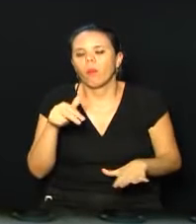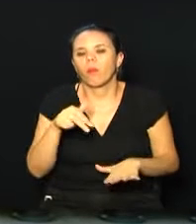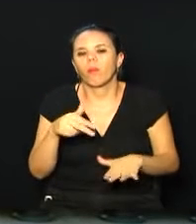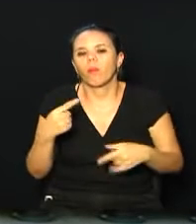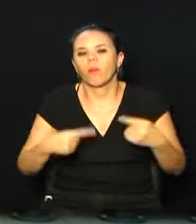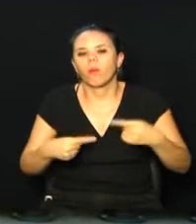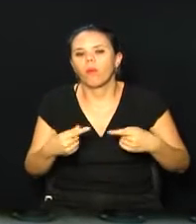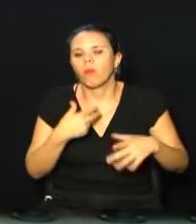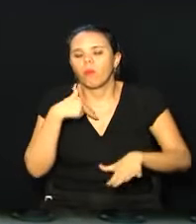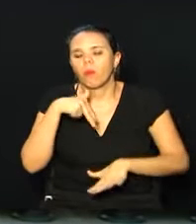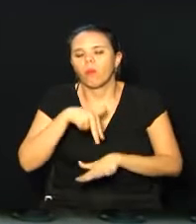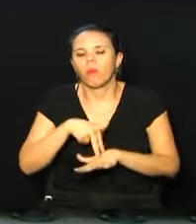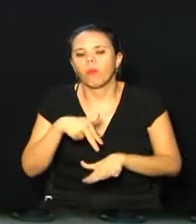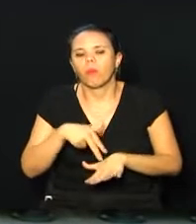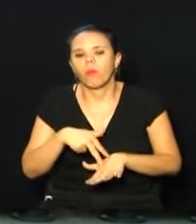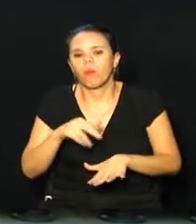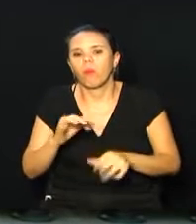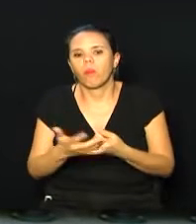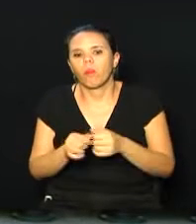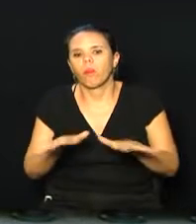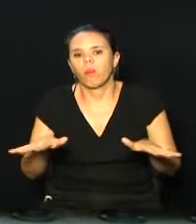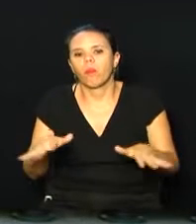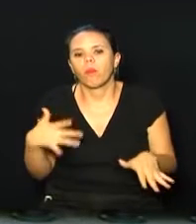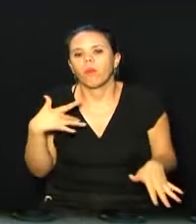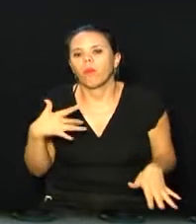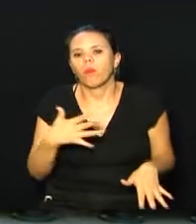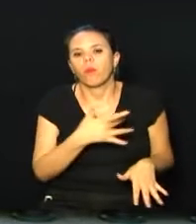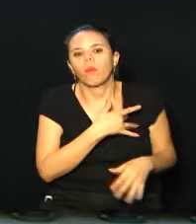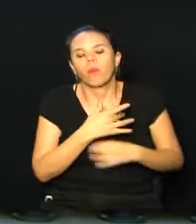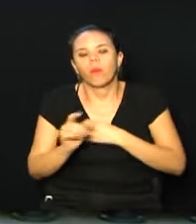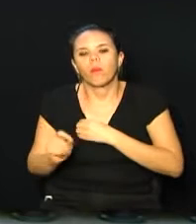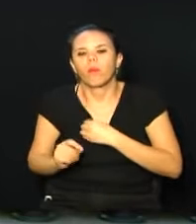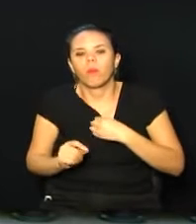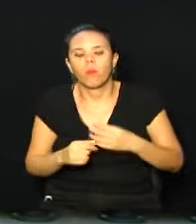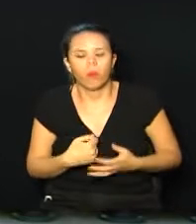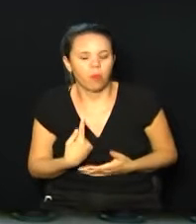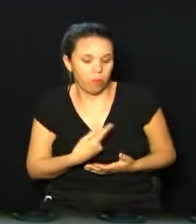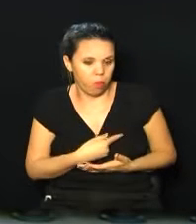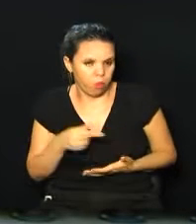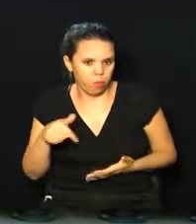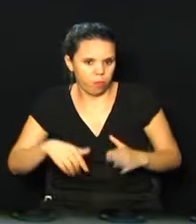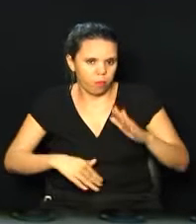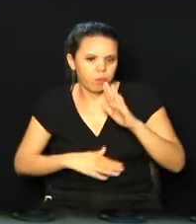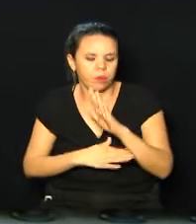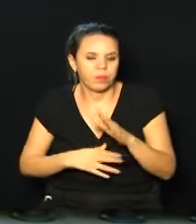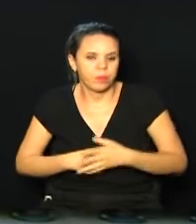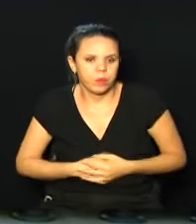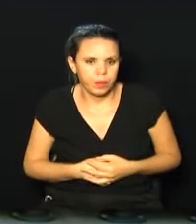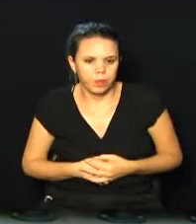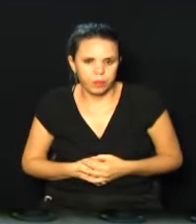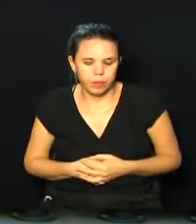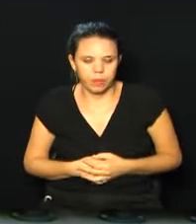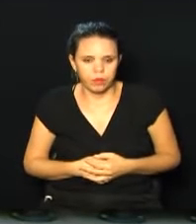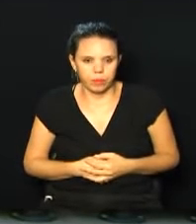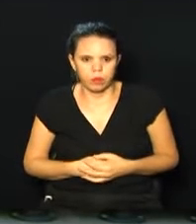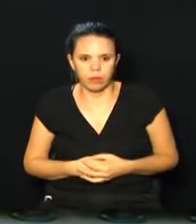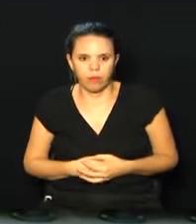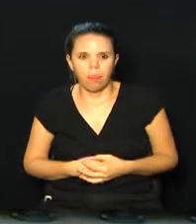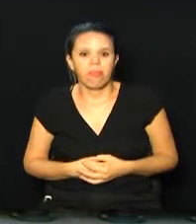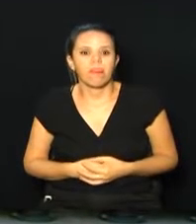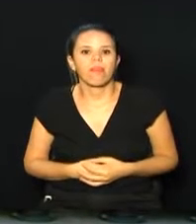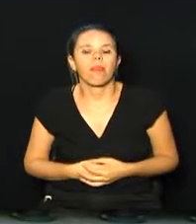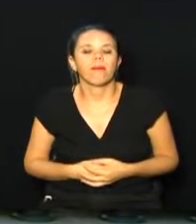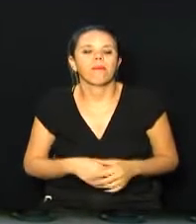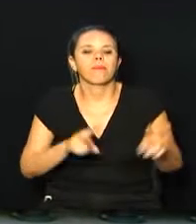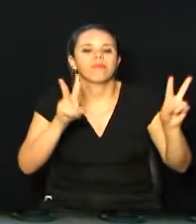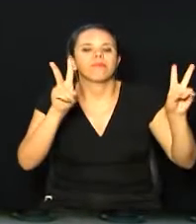E aí teve também a questão da pandemia na saúde, que nós, aqui na Câmara Municipal, ficou bastante os